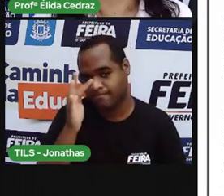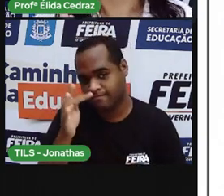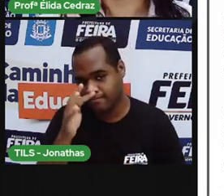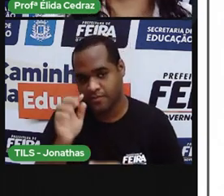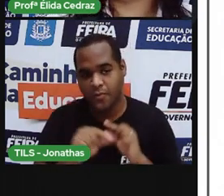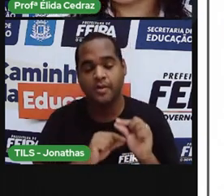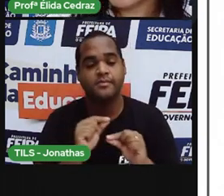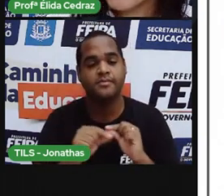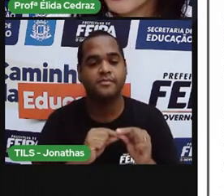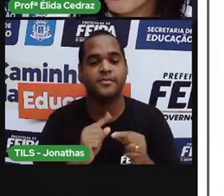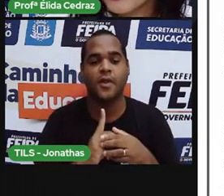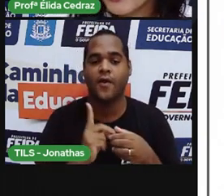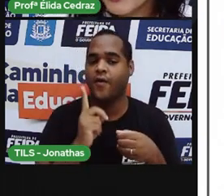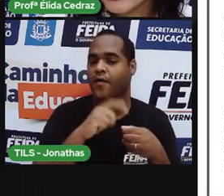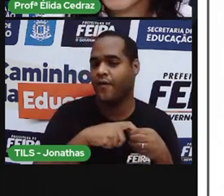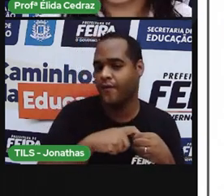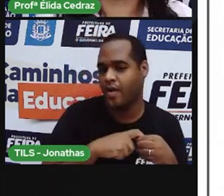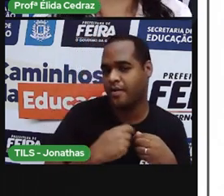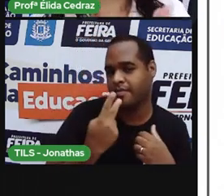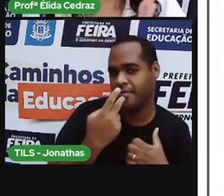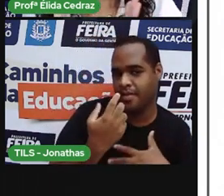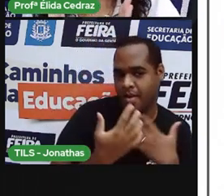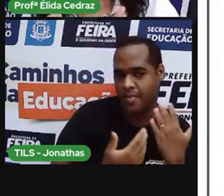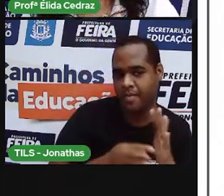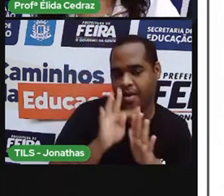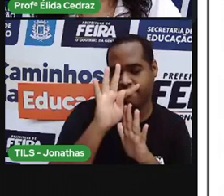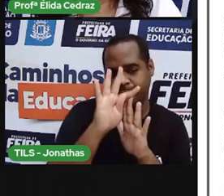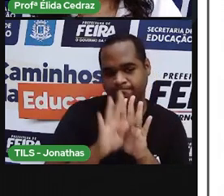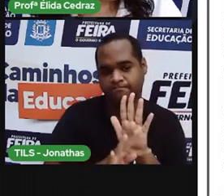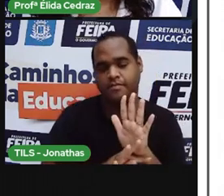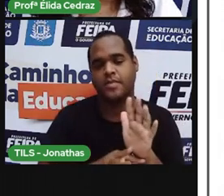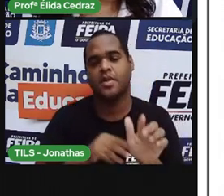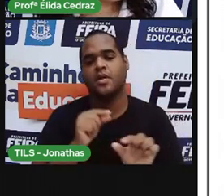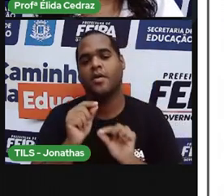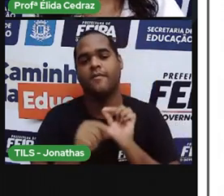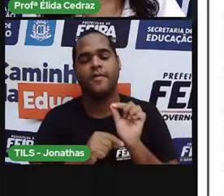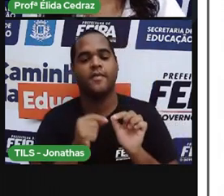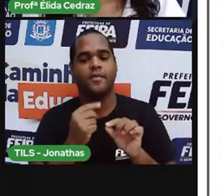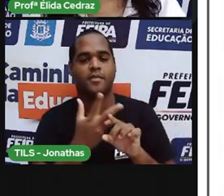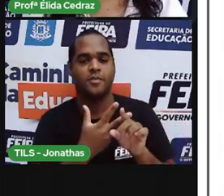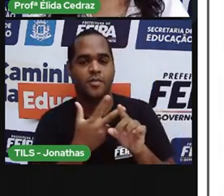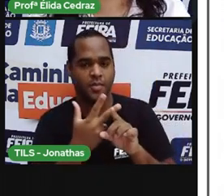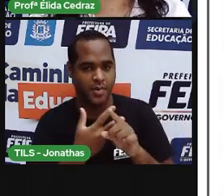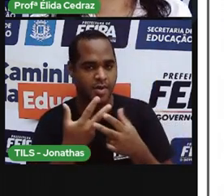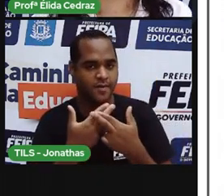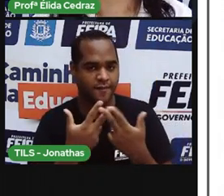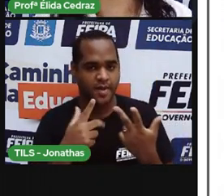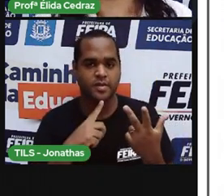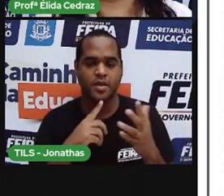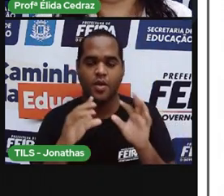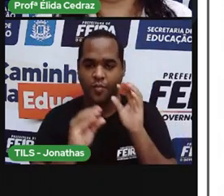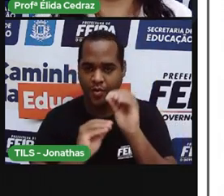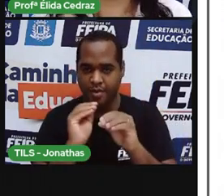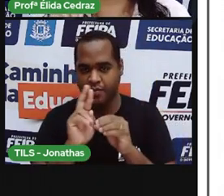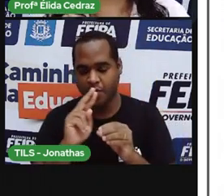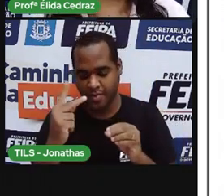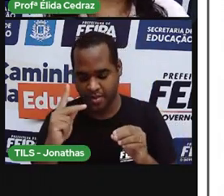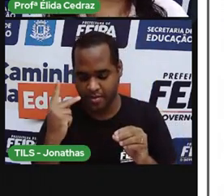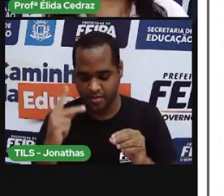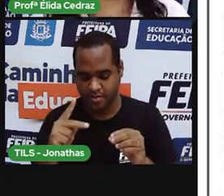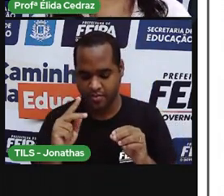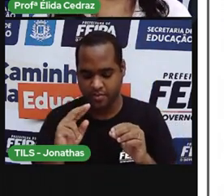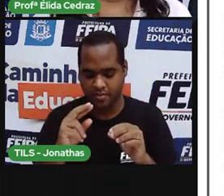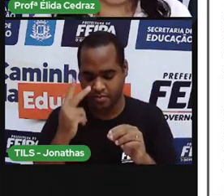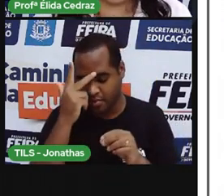Rosa? Volta no texto, procura direitinho onde está e coloca o nome